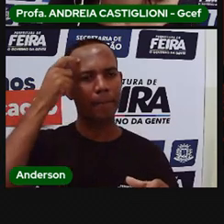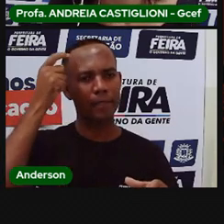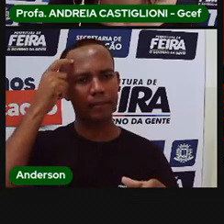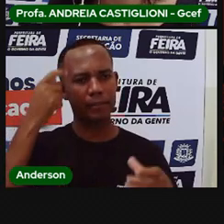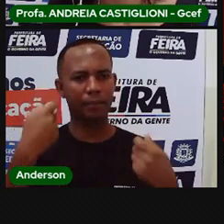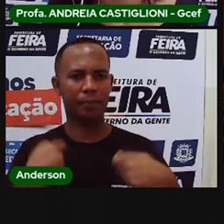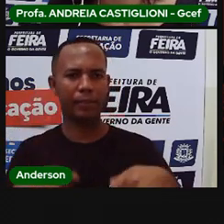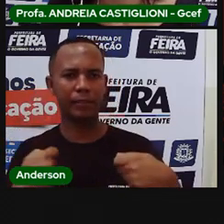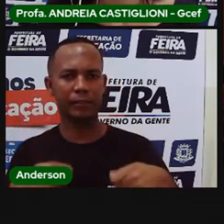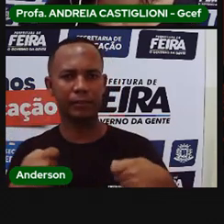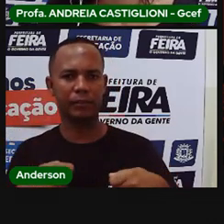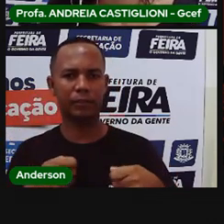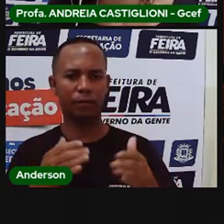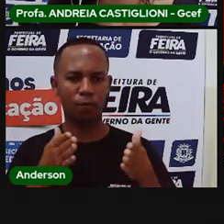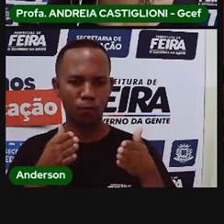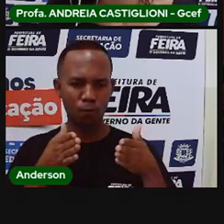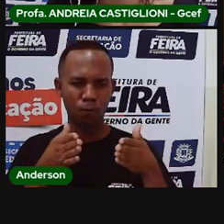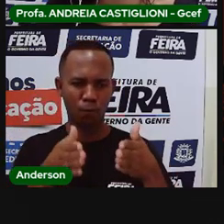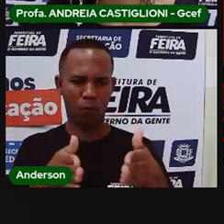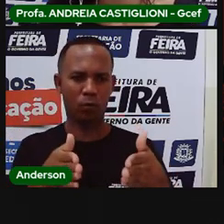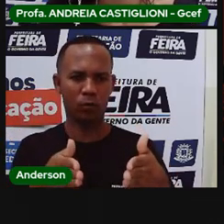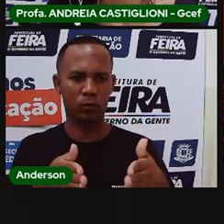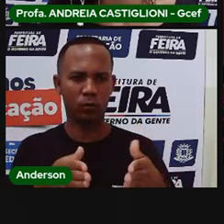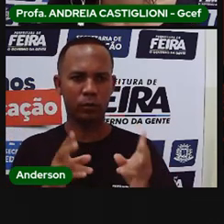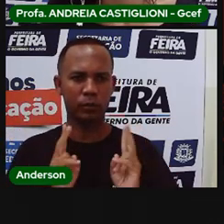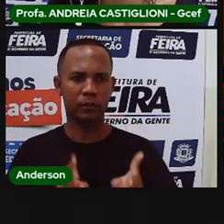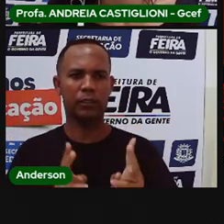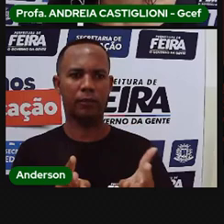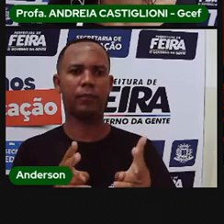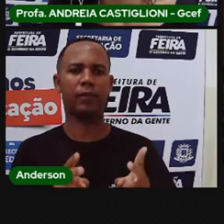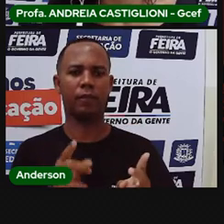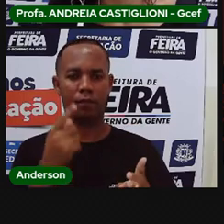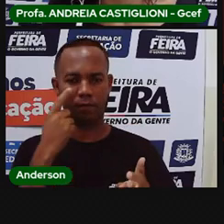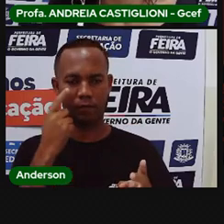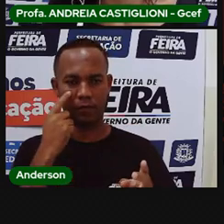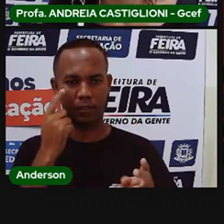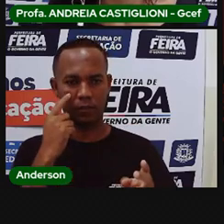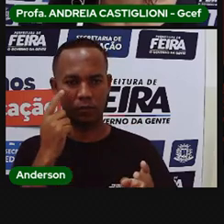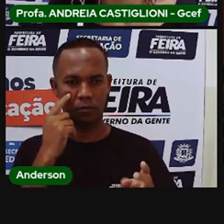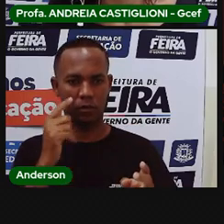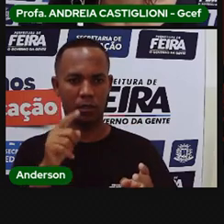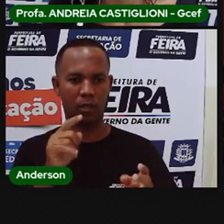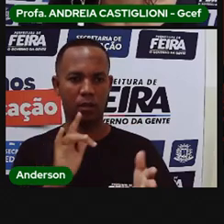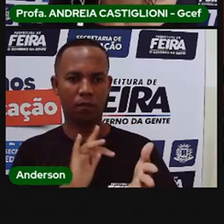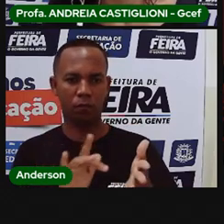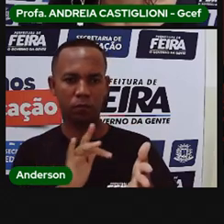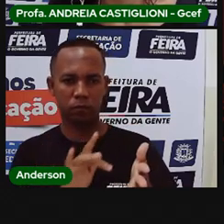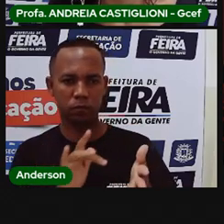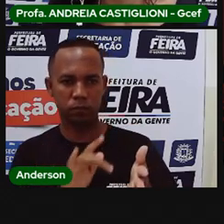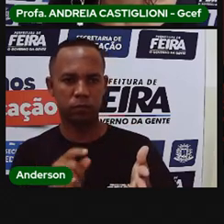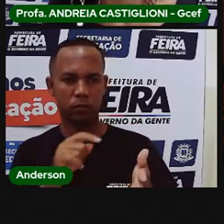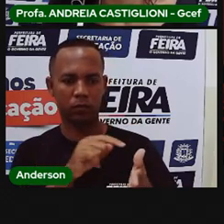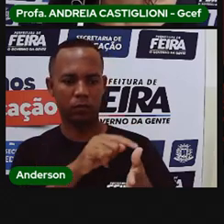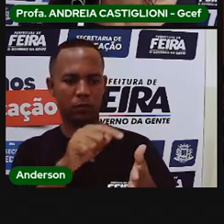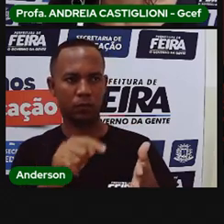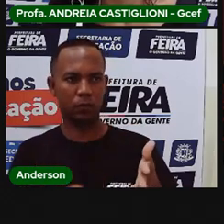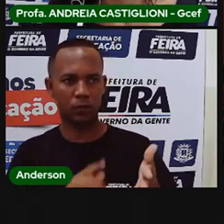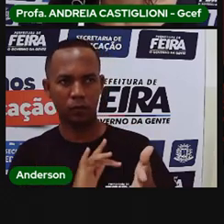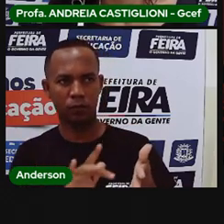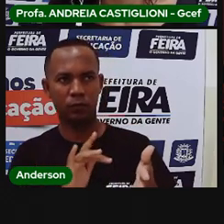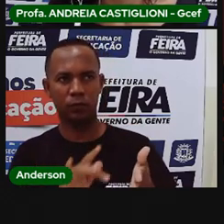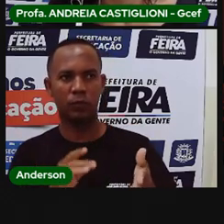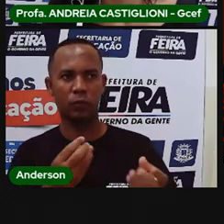sempre foco muito, muito, muito nas minhas redes sociais. Eu sempre falo com o pessoal, o foco é em você. O que você, onde